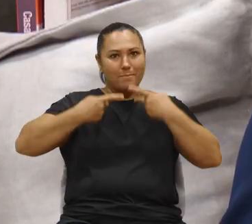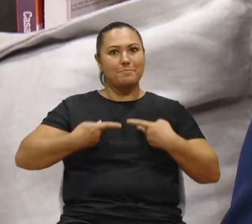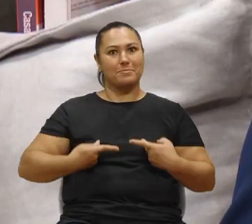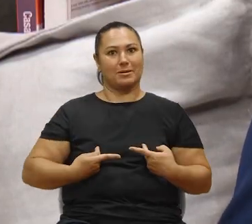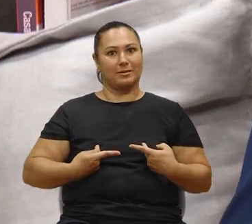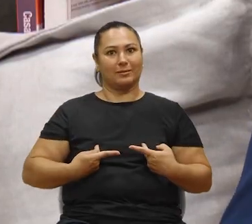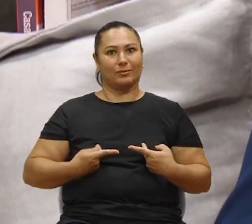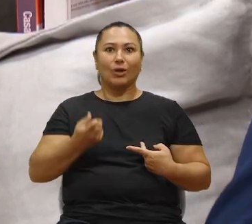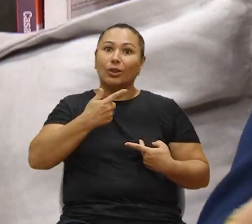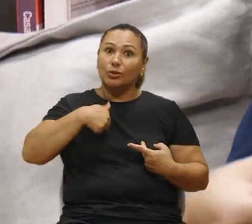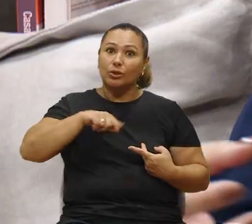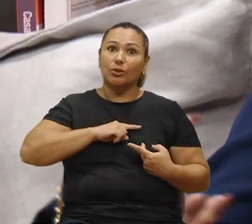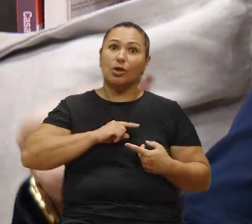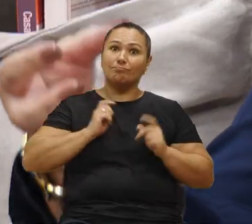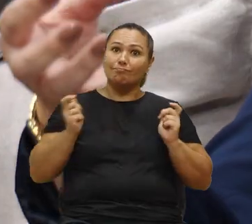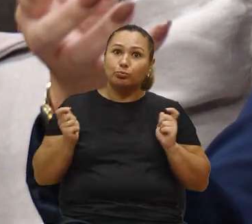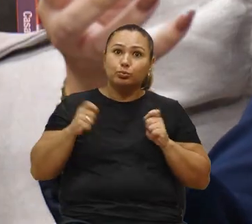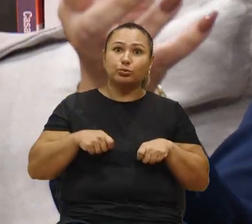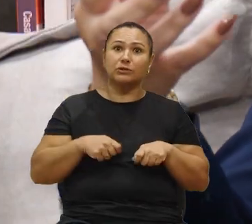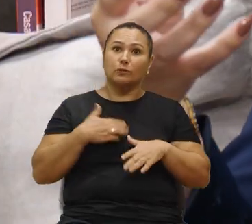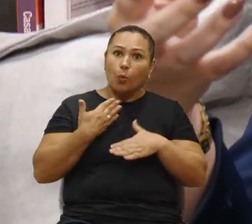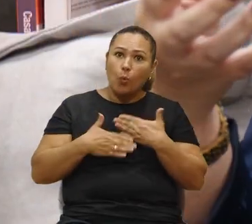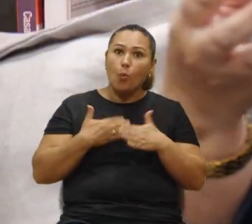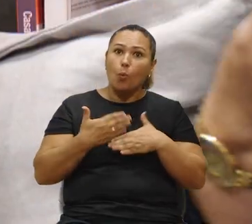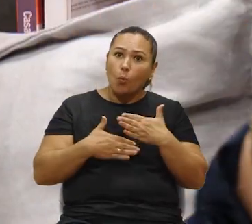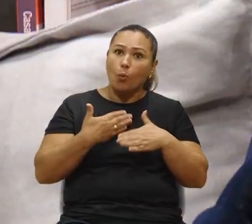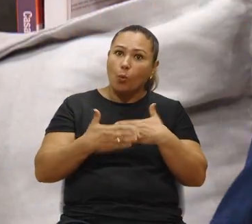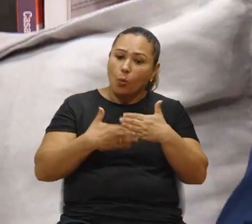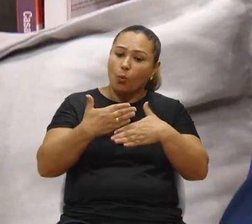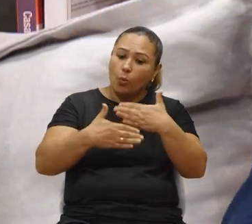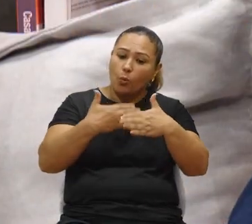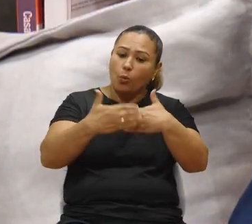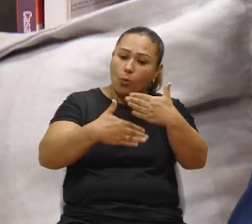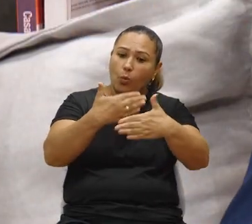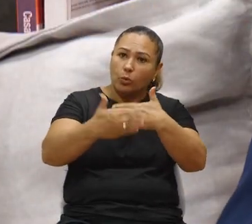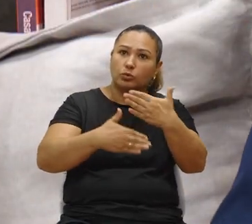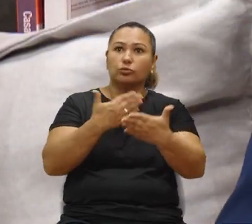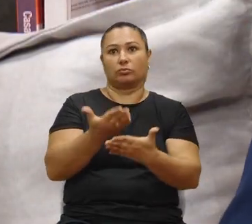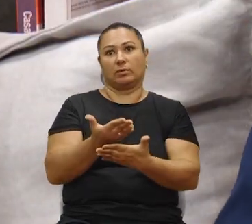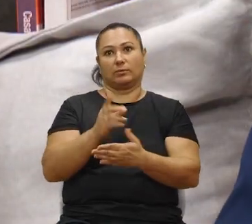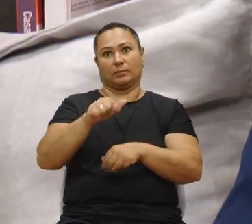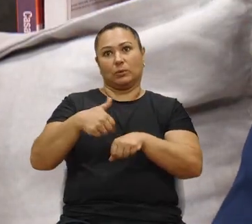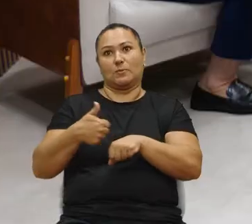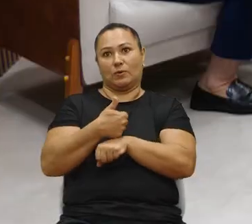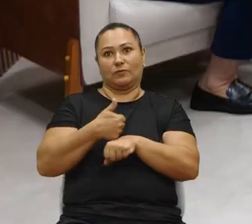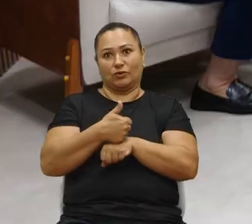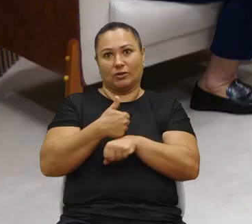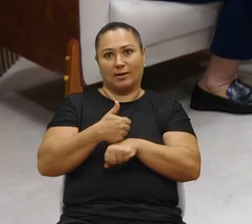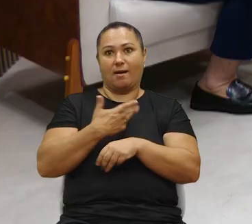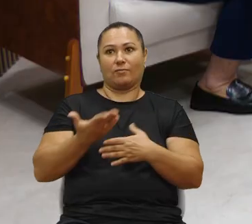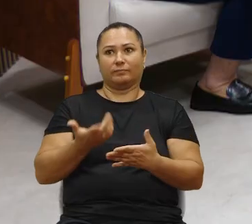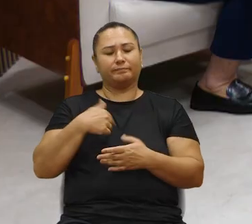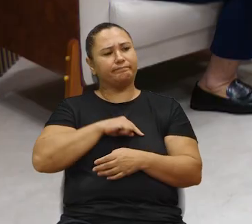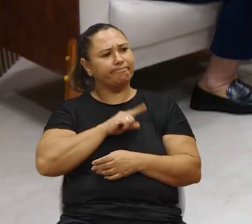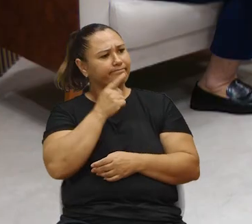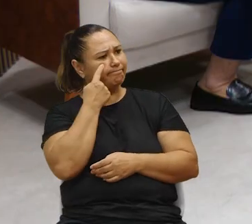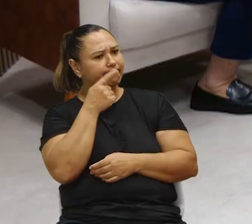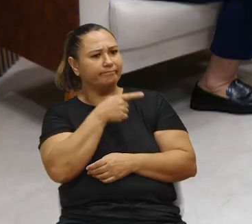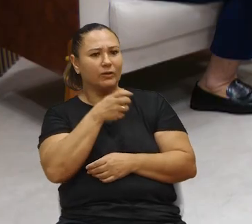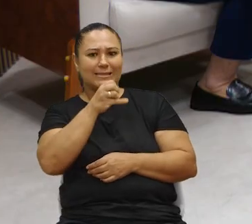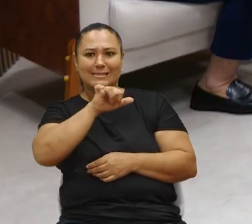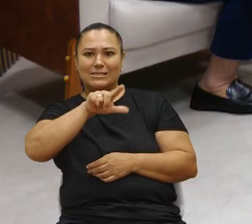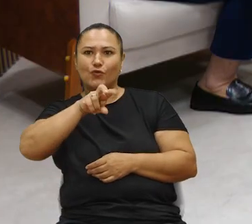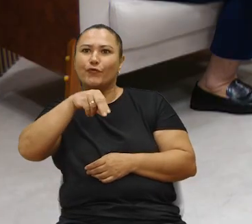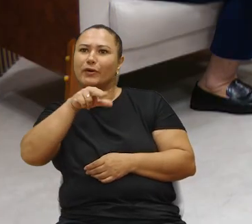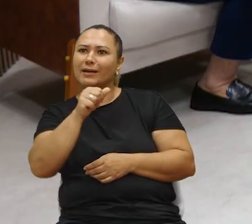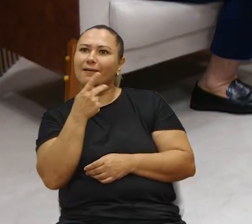olhar humano, para que a gente possa dar continuidade depois no desenvolvimento desses profissionais. Silvana, tu está falando assim,